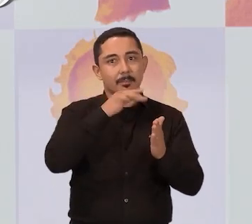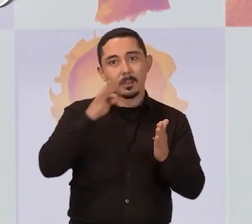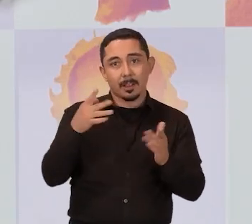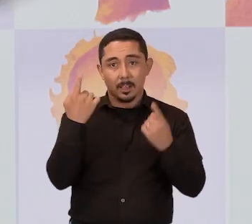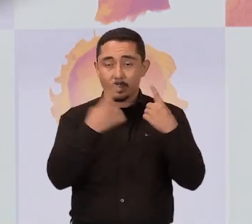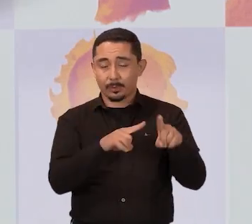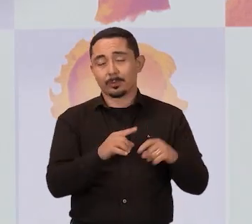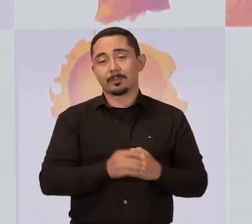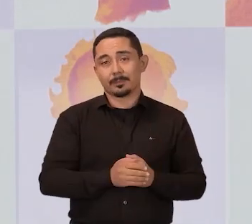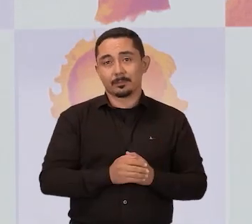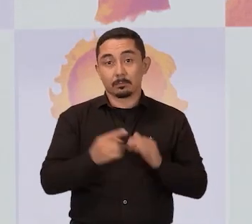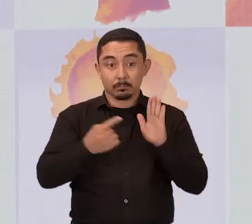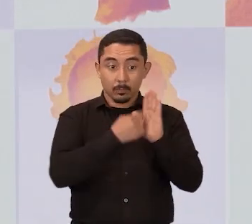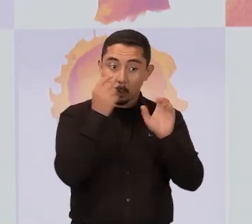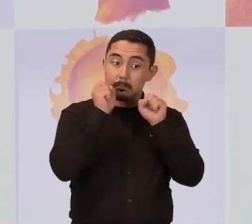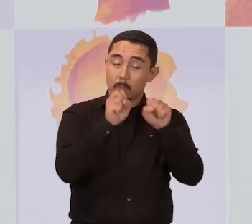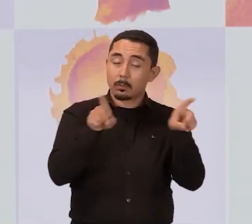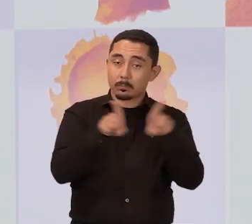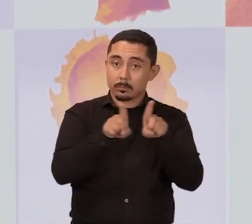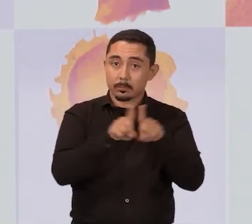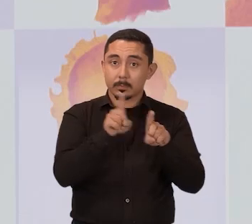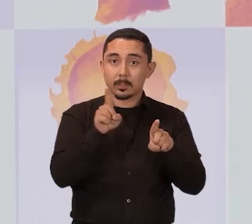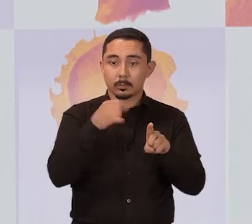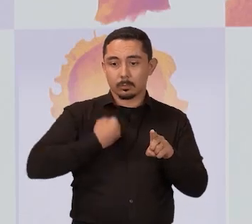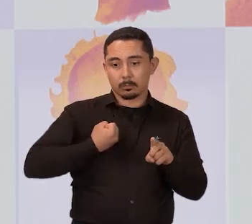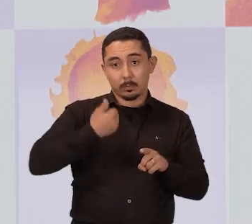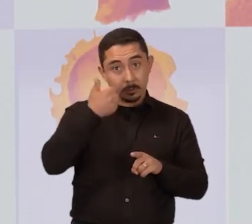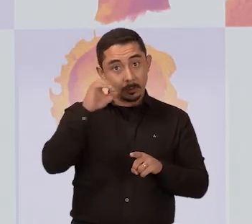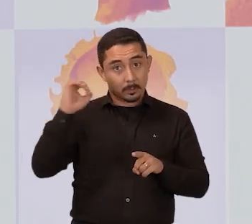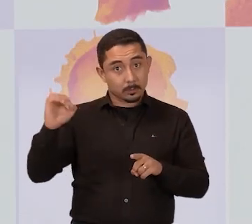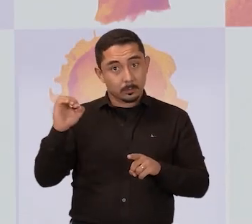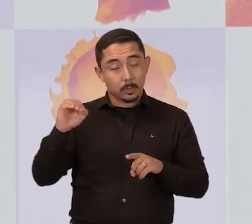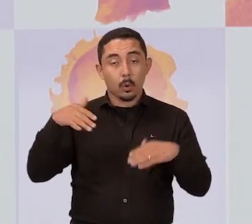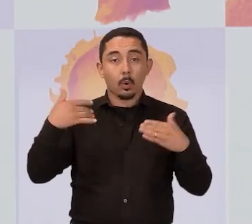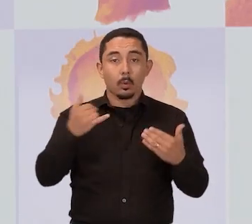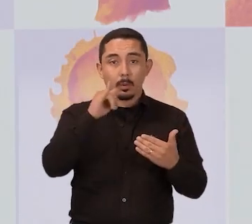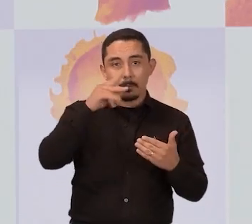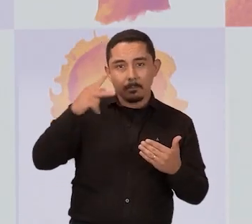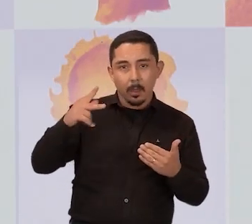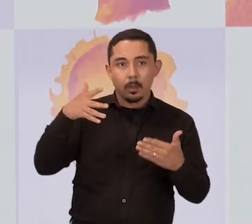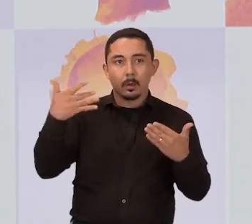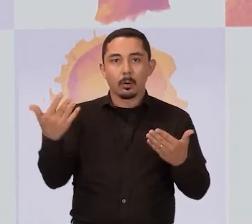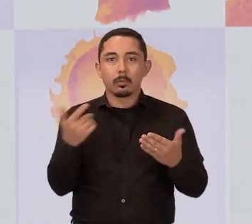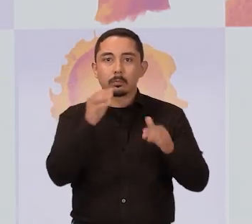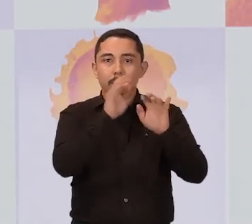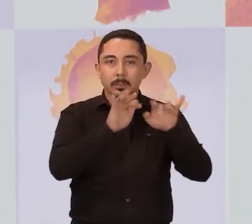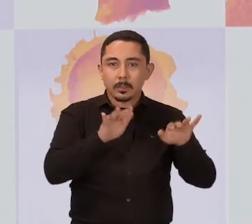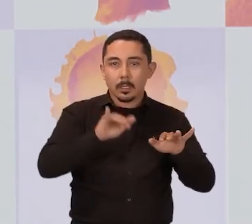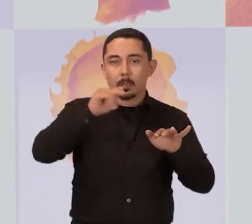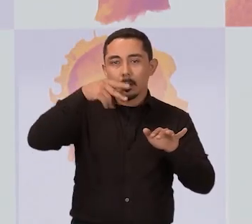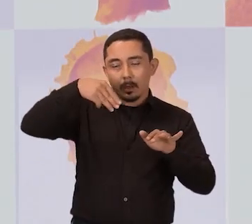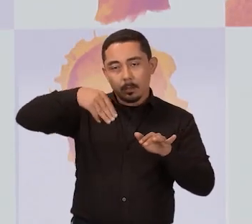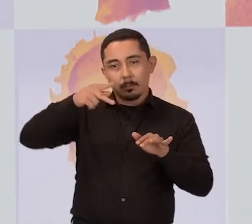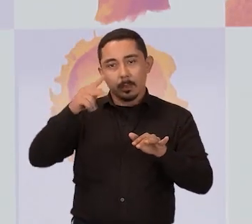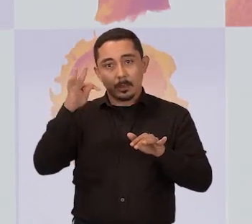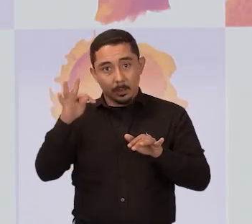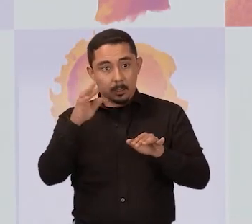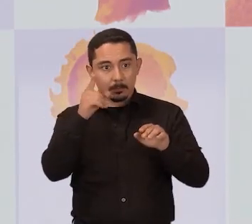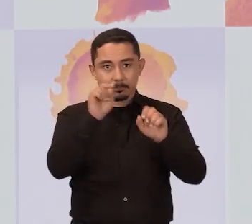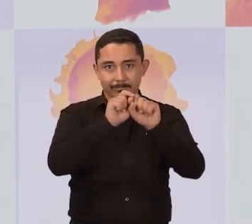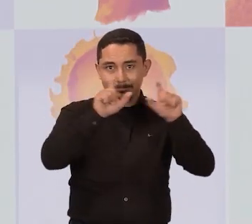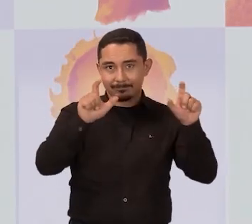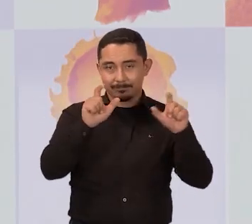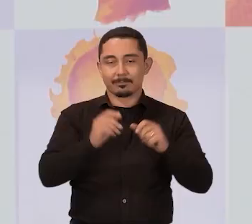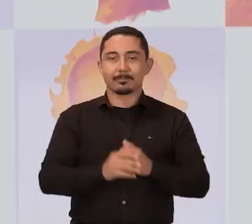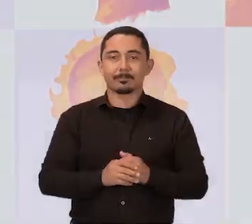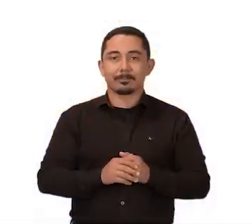ações do MPT contra essa prática. Denúncias podem ser feitas pelo Disque 100, pelo sistema IP e também pelo site do MPT, que